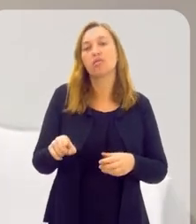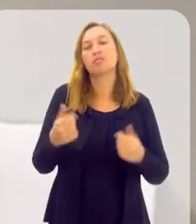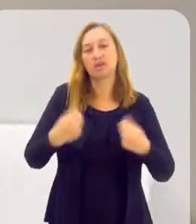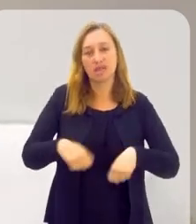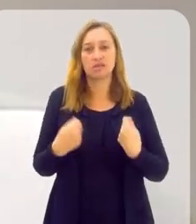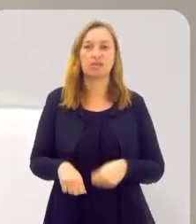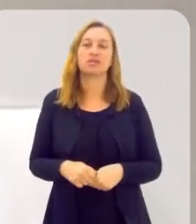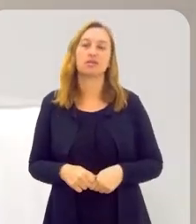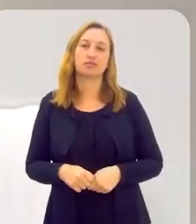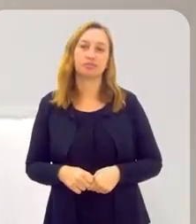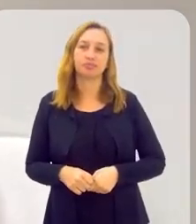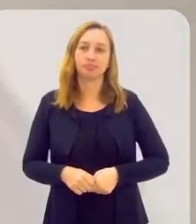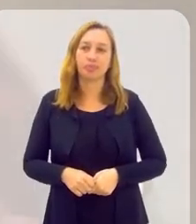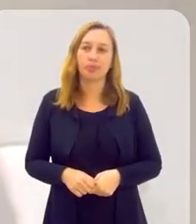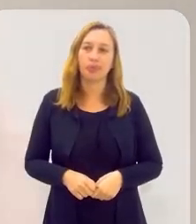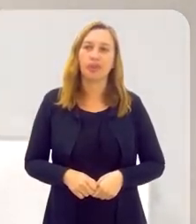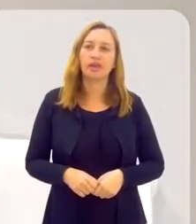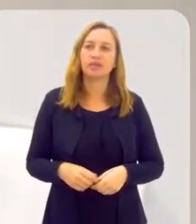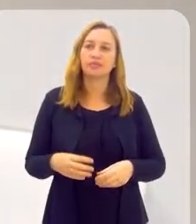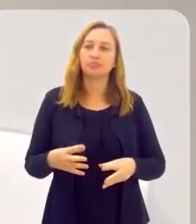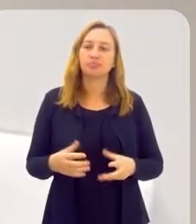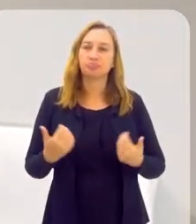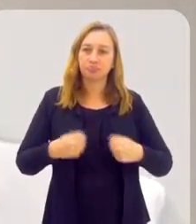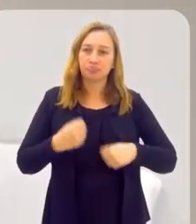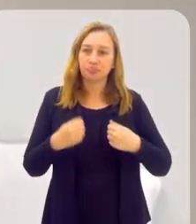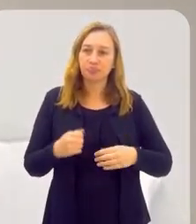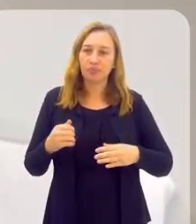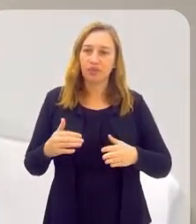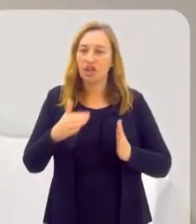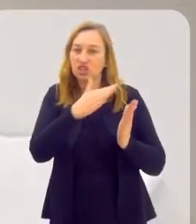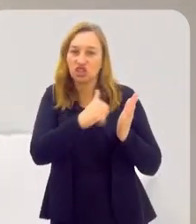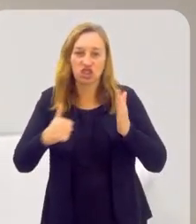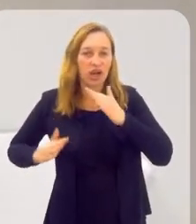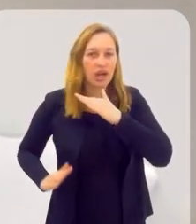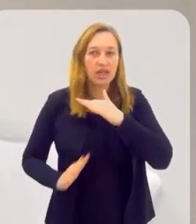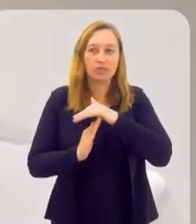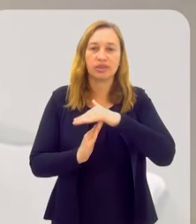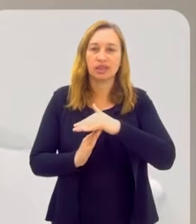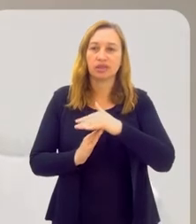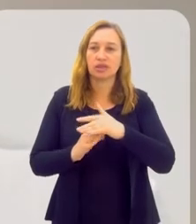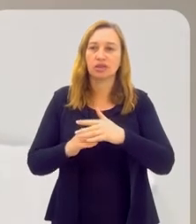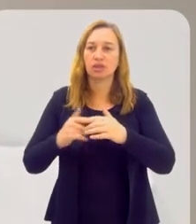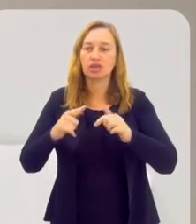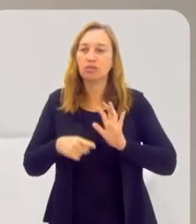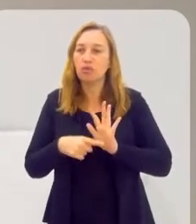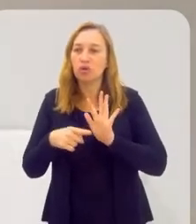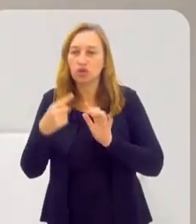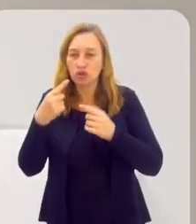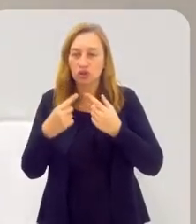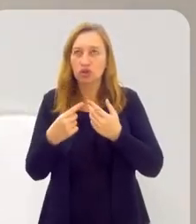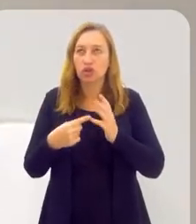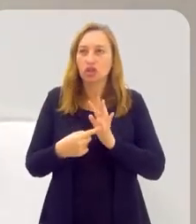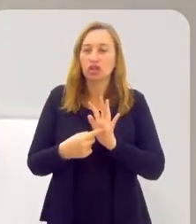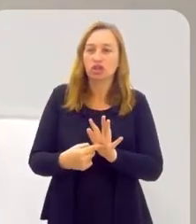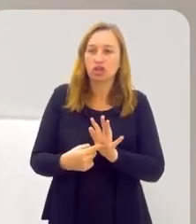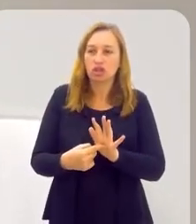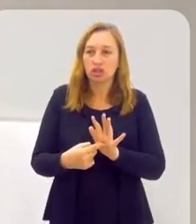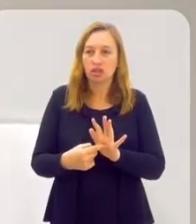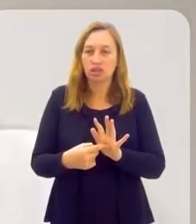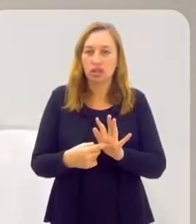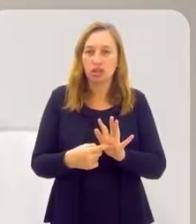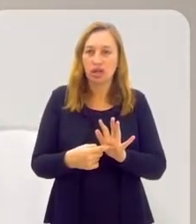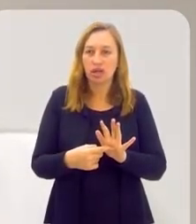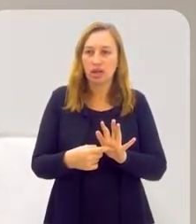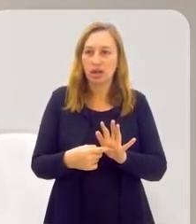precisa. E portanto, se nós conseguirmos tirar os óculos da limitação e colocarmos os óculos da ajuda que temos que dar à pessoa que